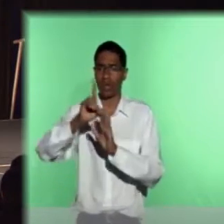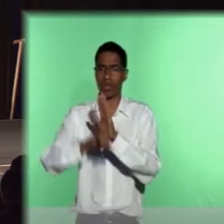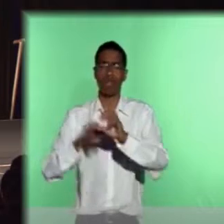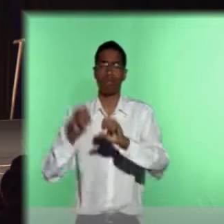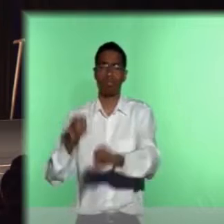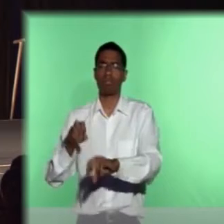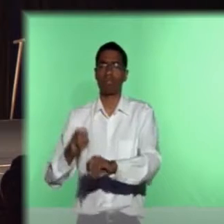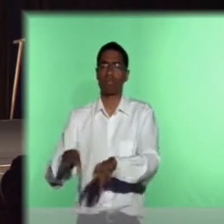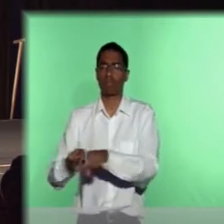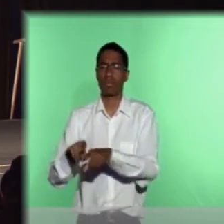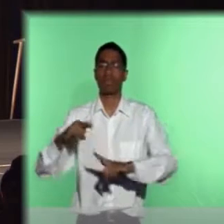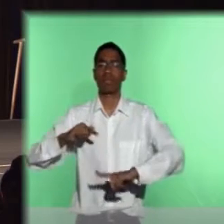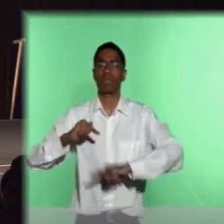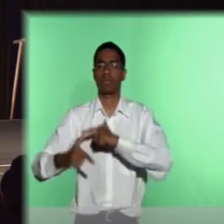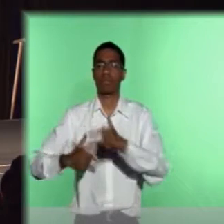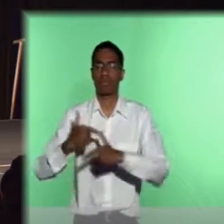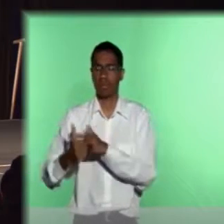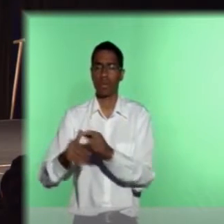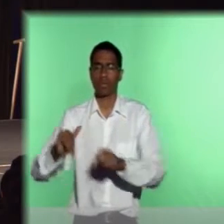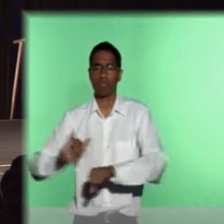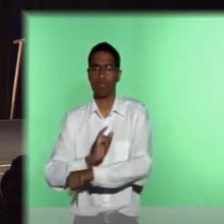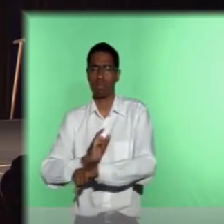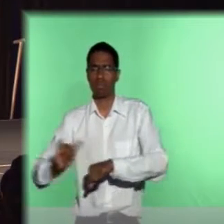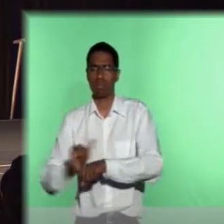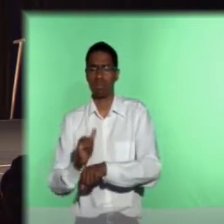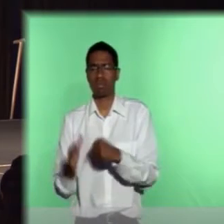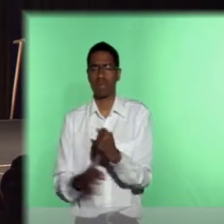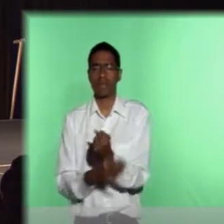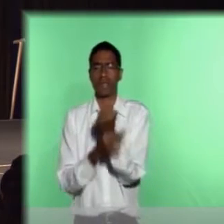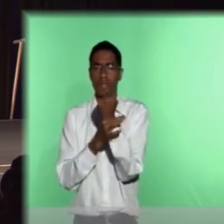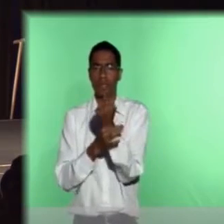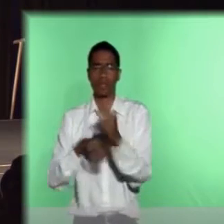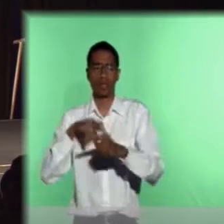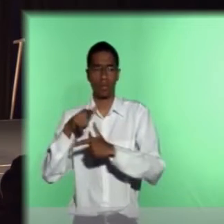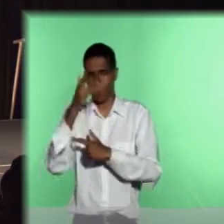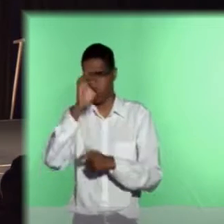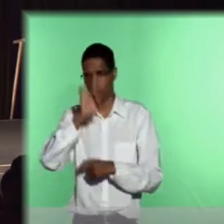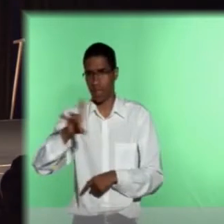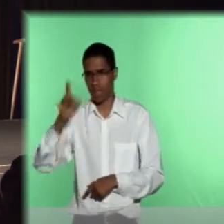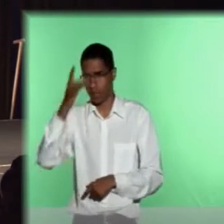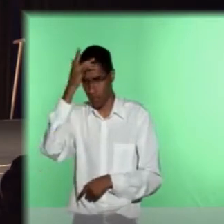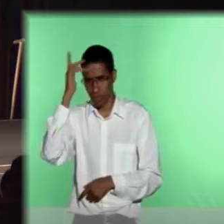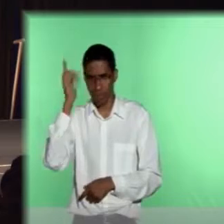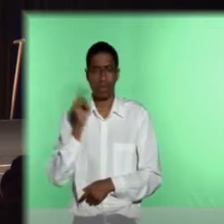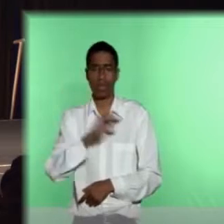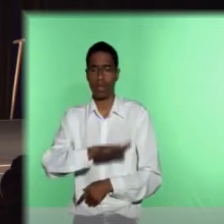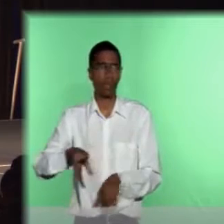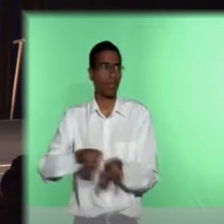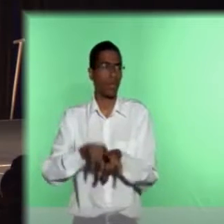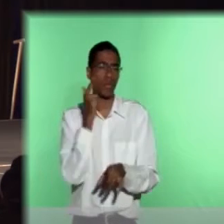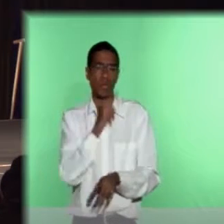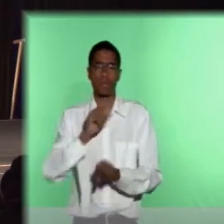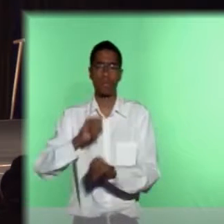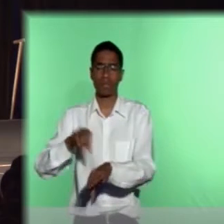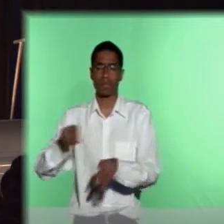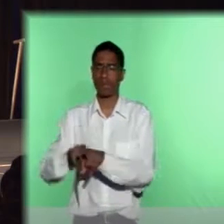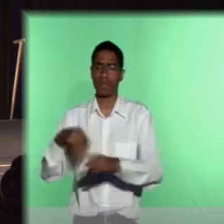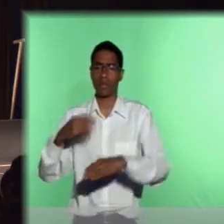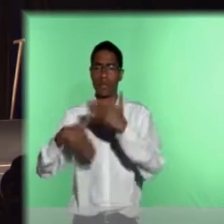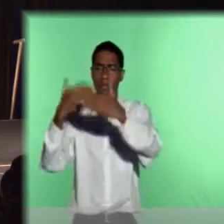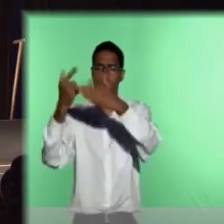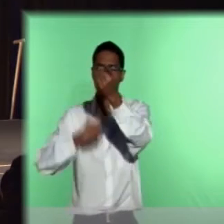esse trabalho de determinar uma estratégia de garantia de um mecanismo eficaz de construção de ambientes